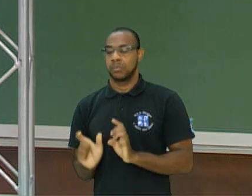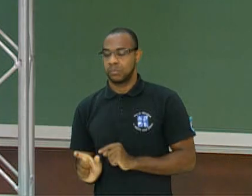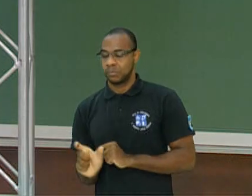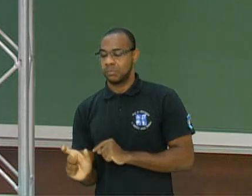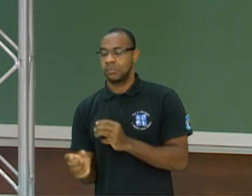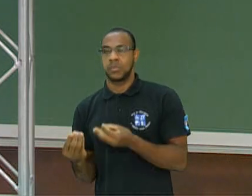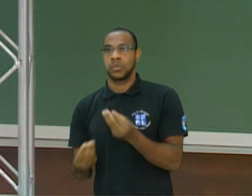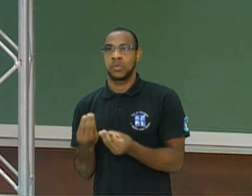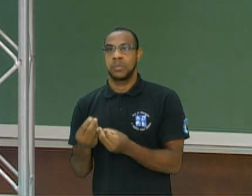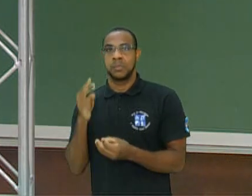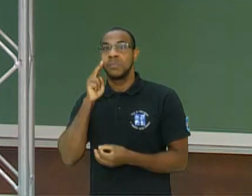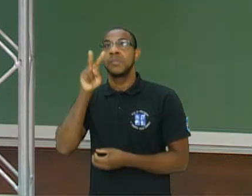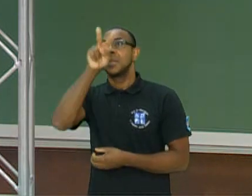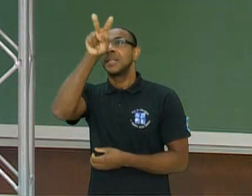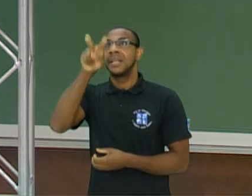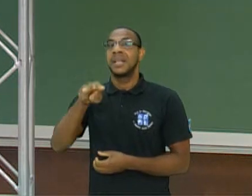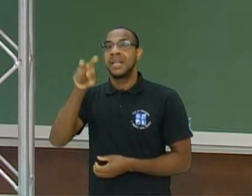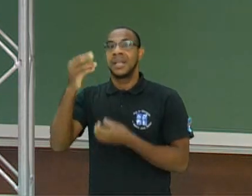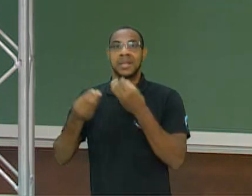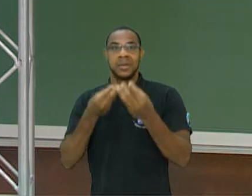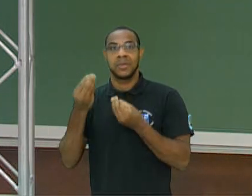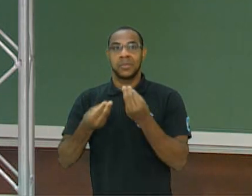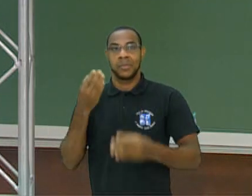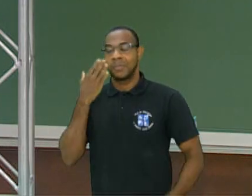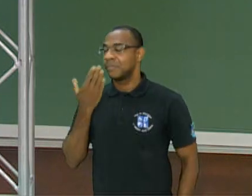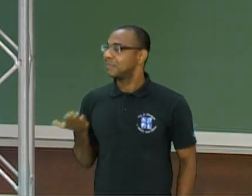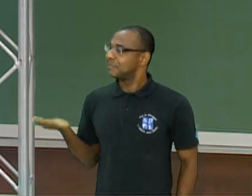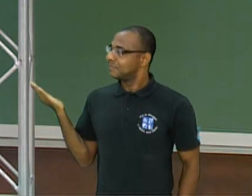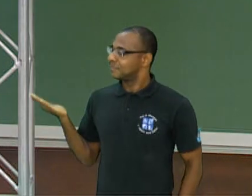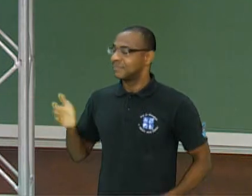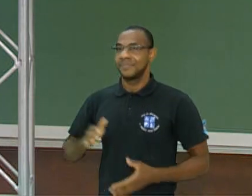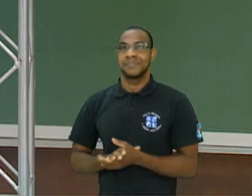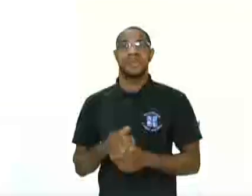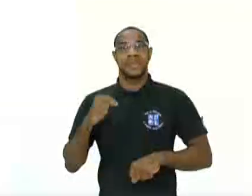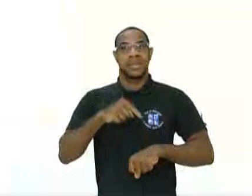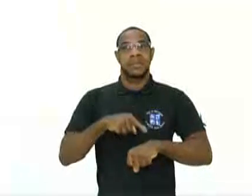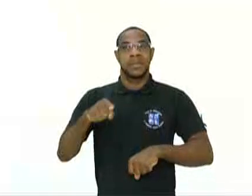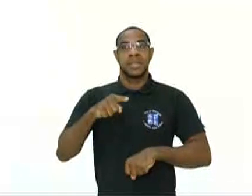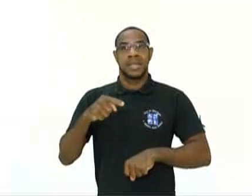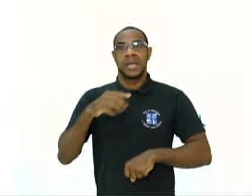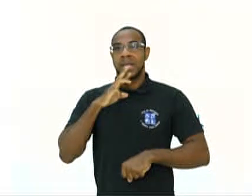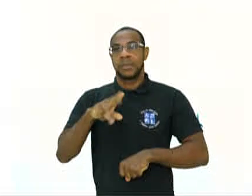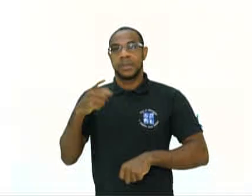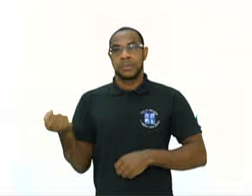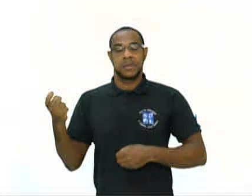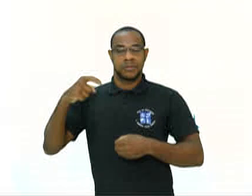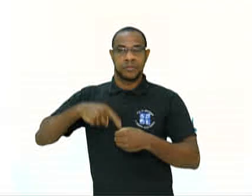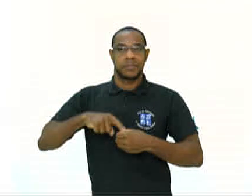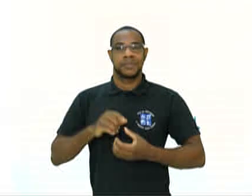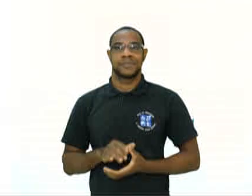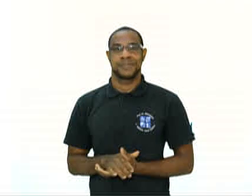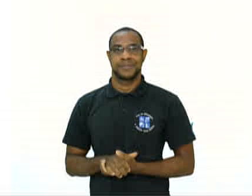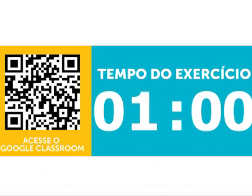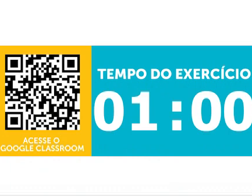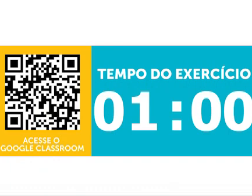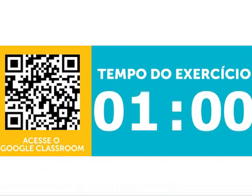atriz, filantropa bilionária e... Vamos dar um tempinho para vocês poderem responder e a gente já retorna.